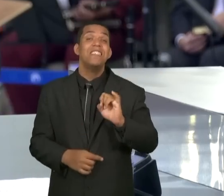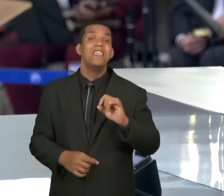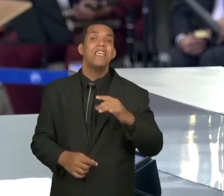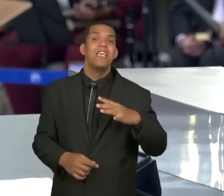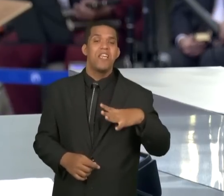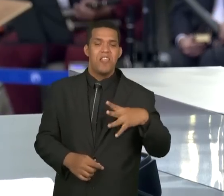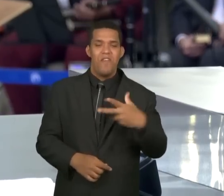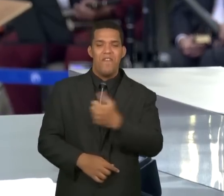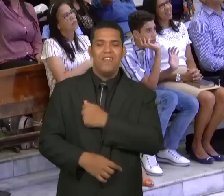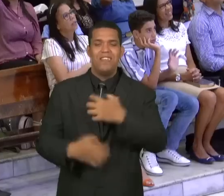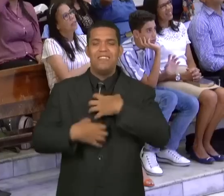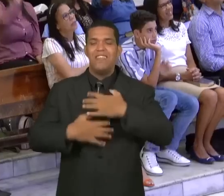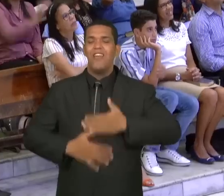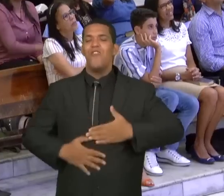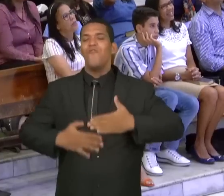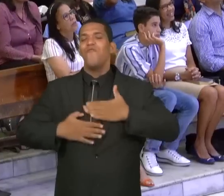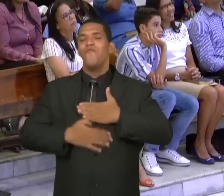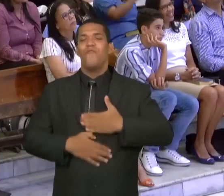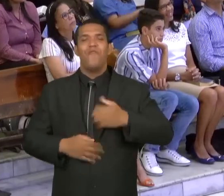a Deus